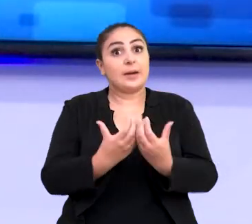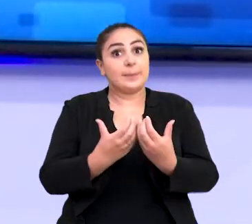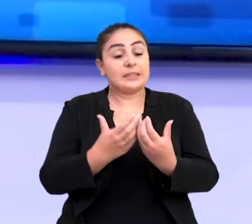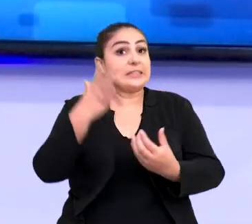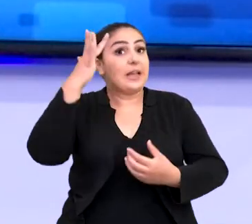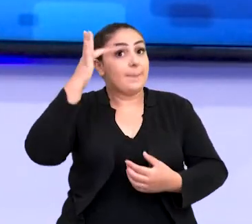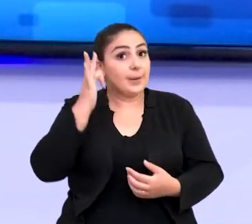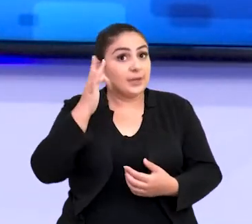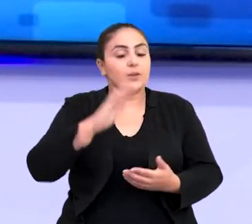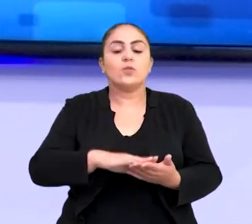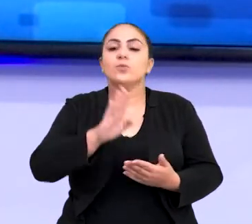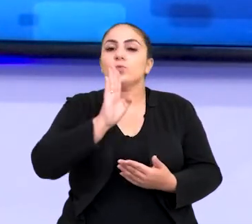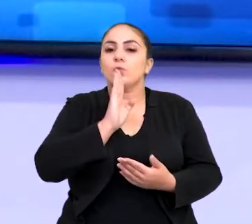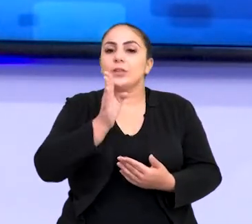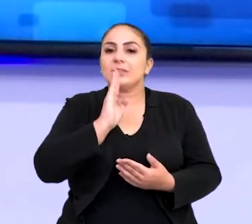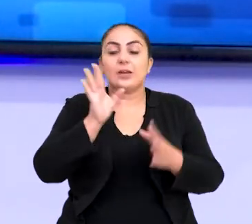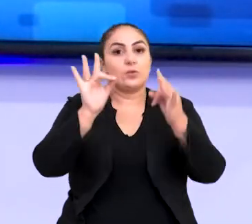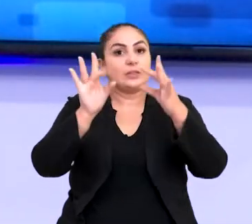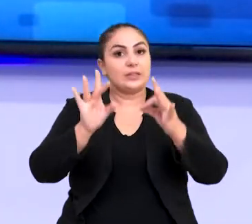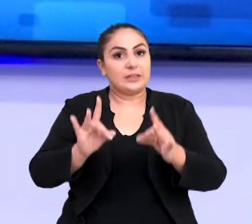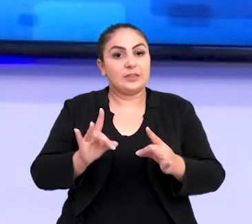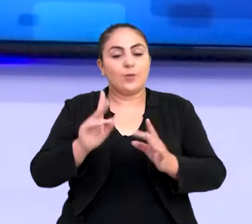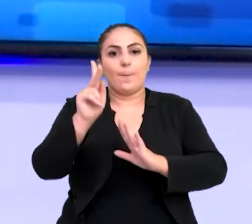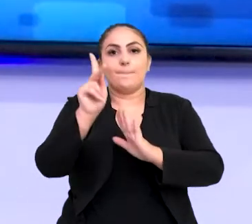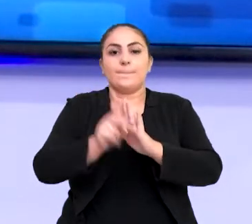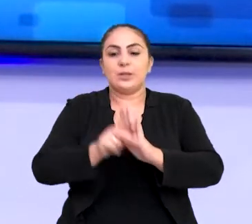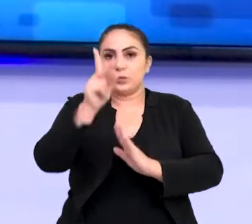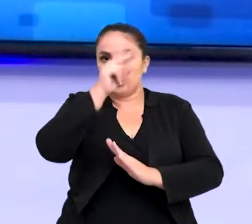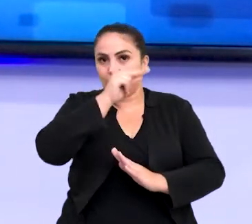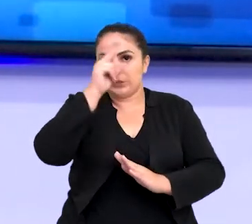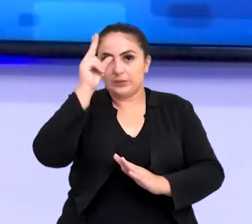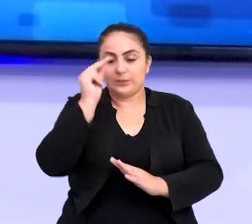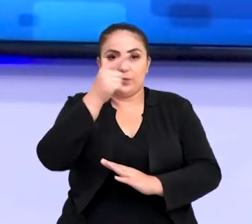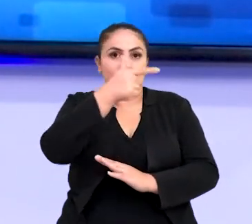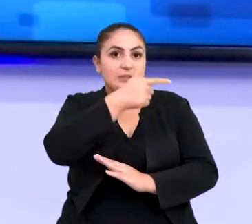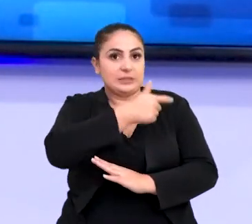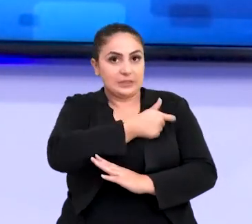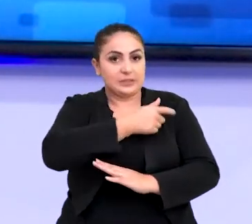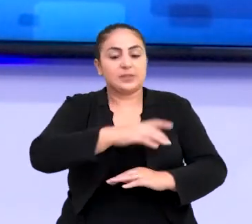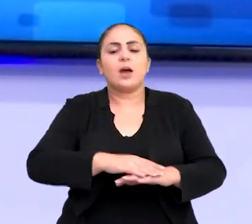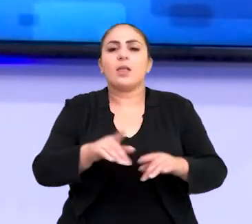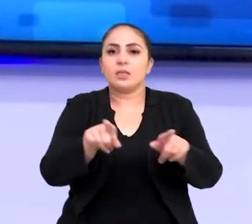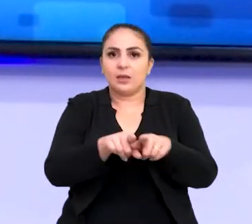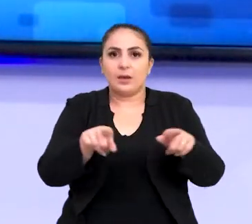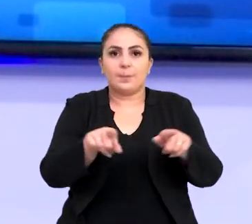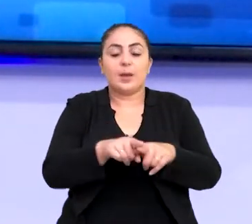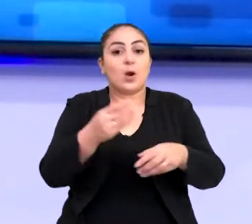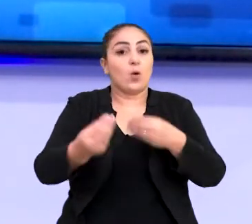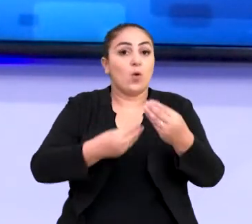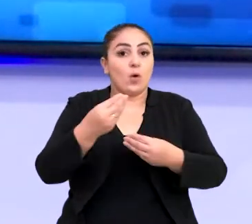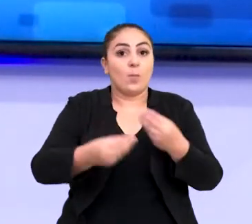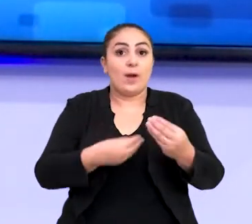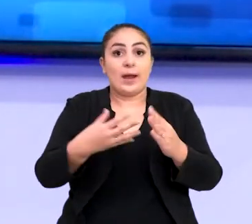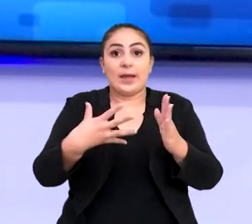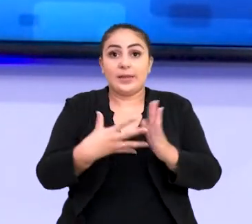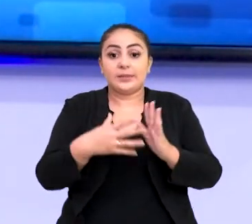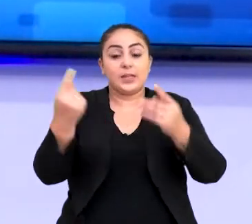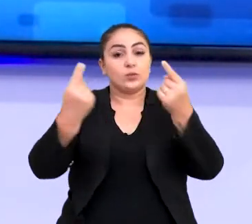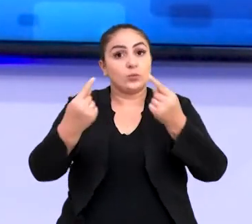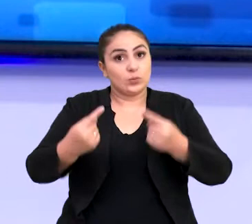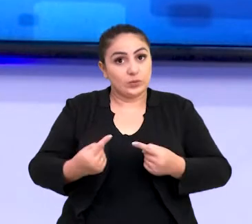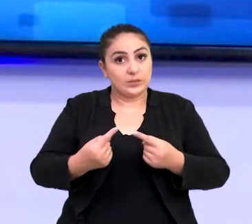da Câmara de amanhã, você vai conhecer os detalhes do Plano Municipal de Vacinação e também como a rede